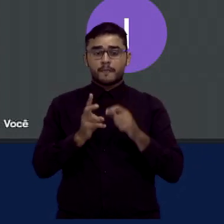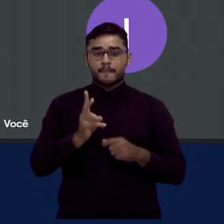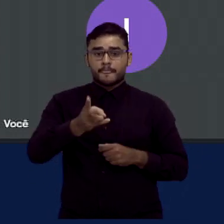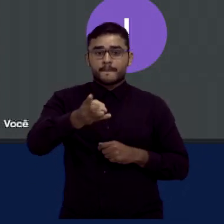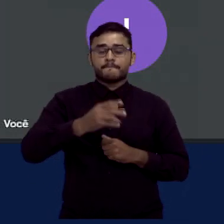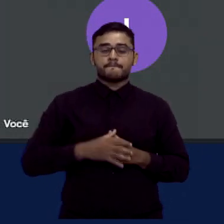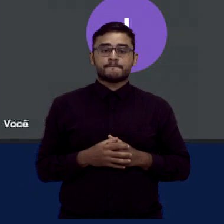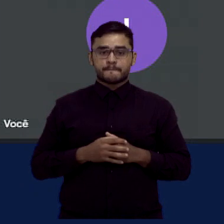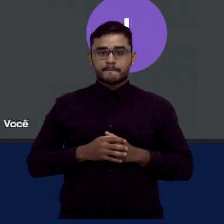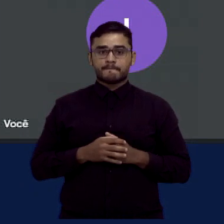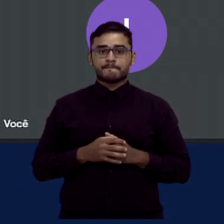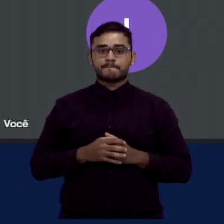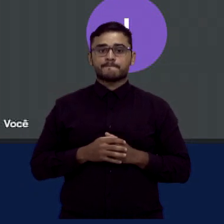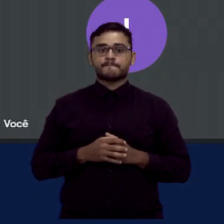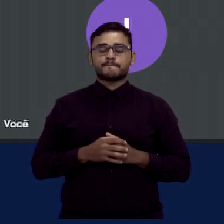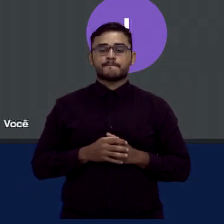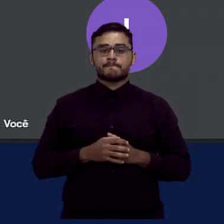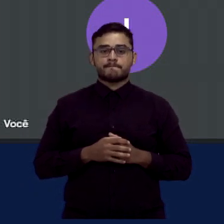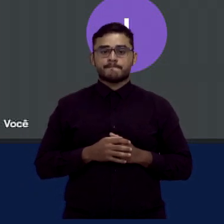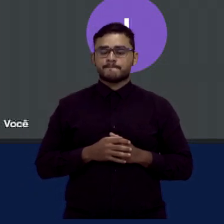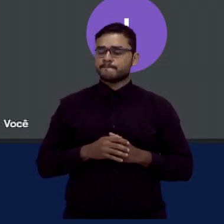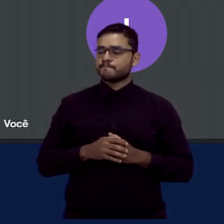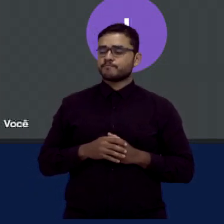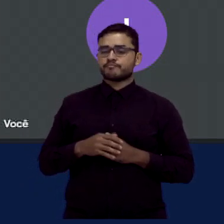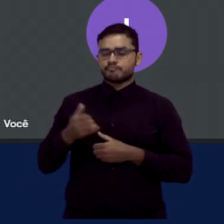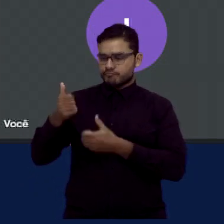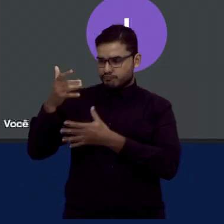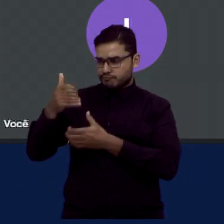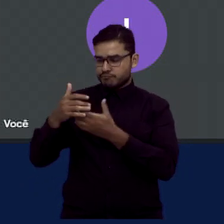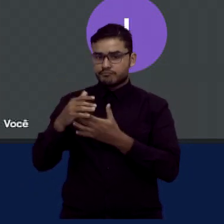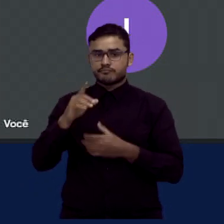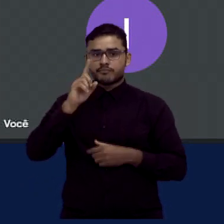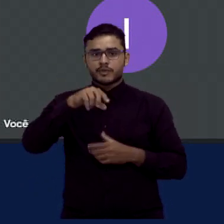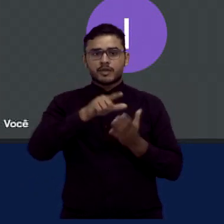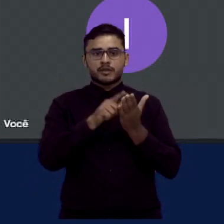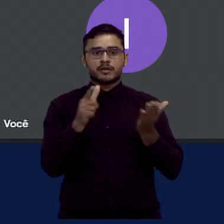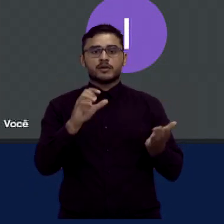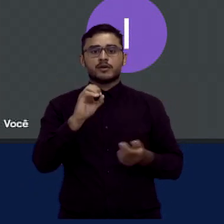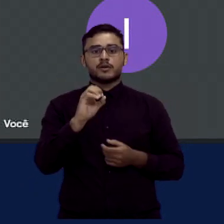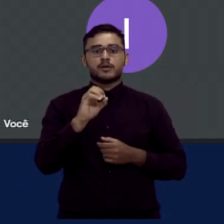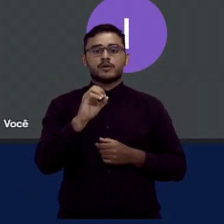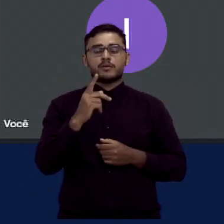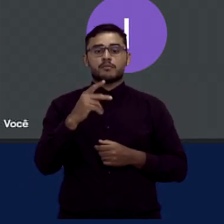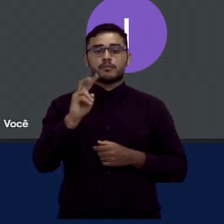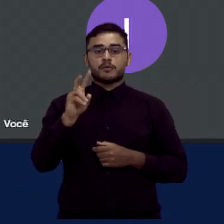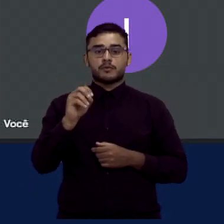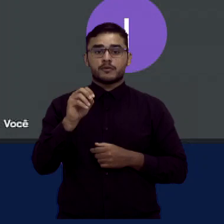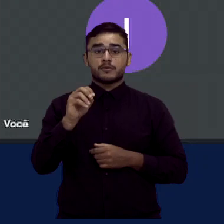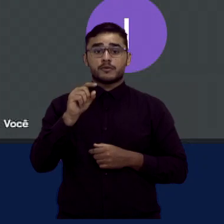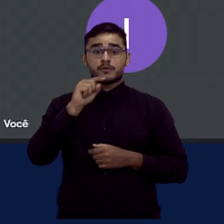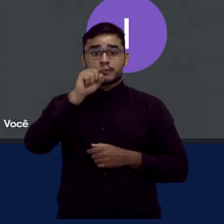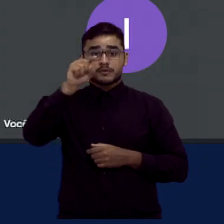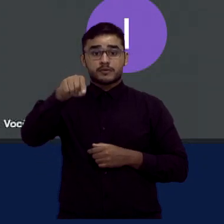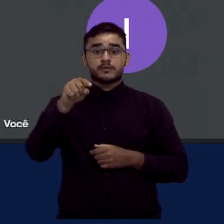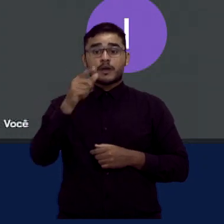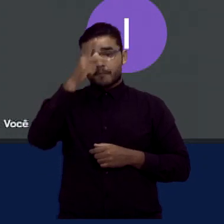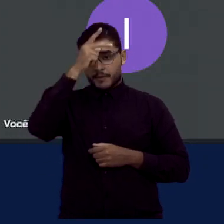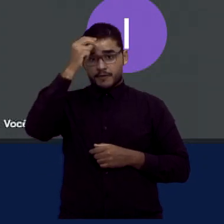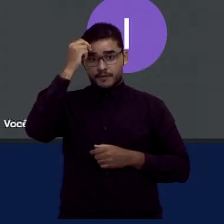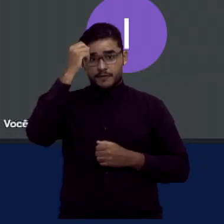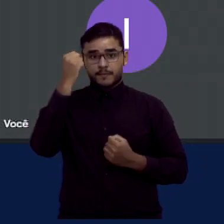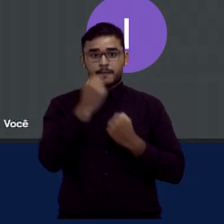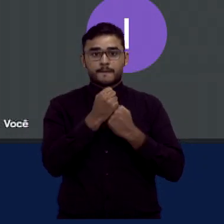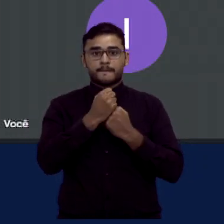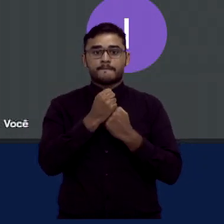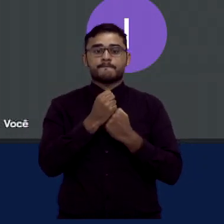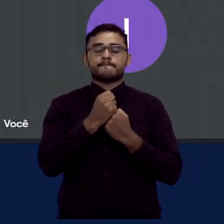Bom Dia falou que lembra que em 2012 o jornal O Povo fazia uns quadrinhos durante a campanha para o Paço Municipal do Roberto Cláudio, Almando, Moroni e